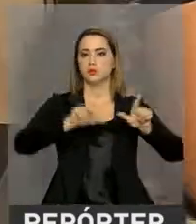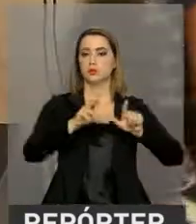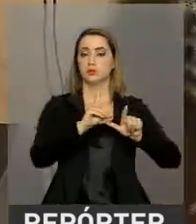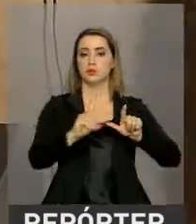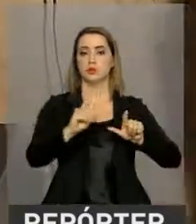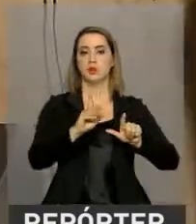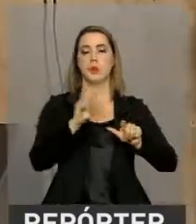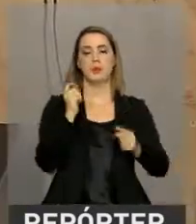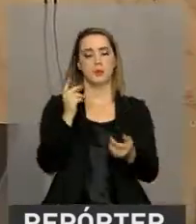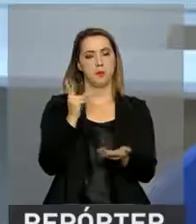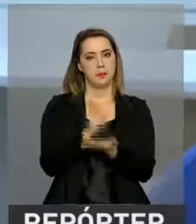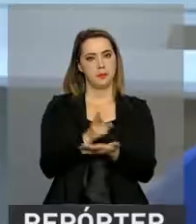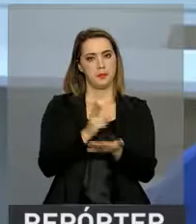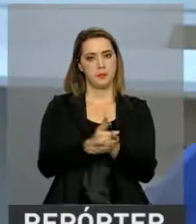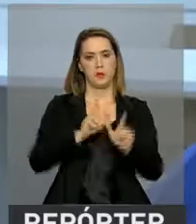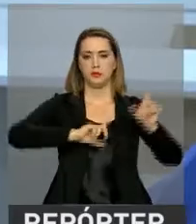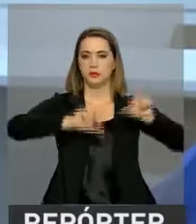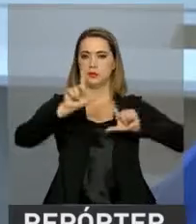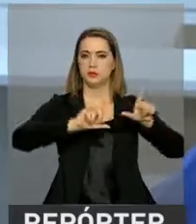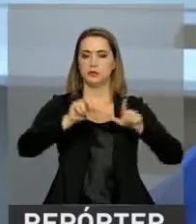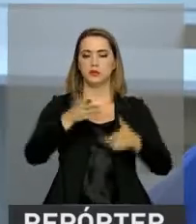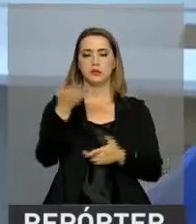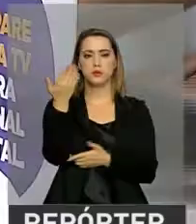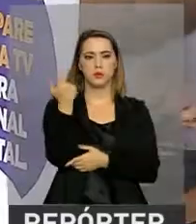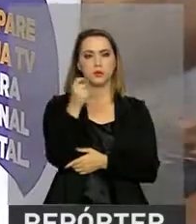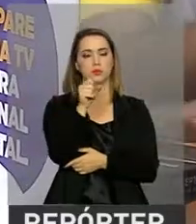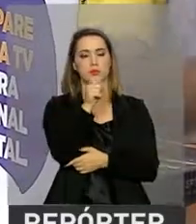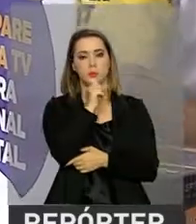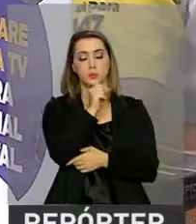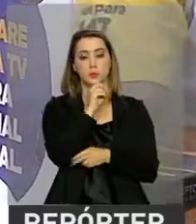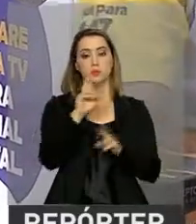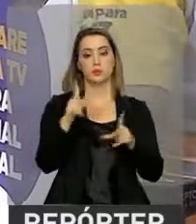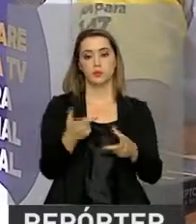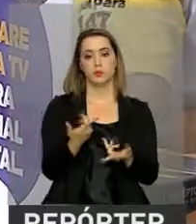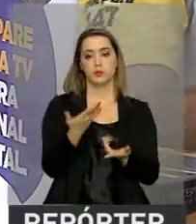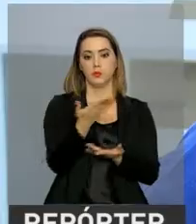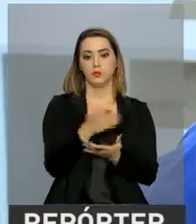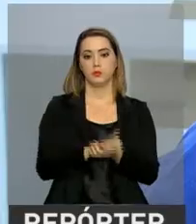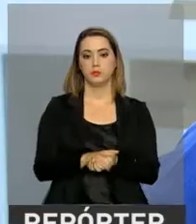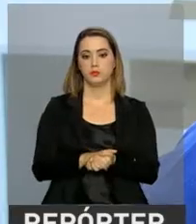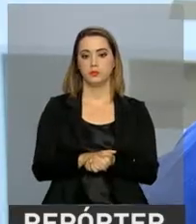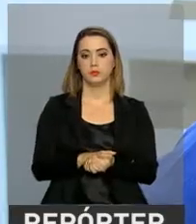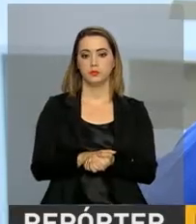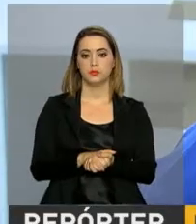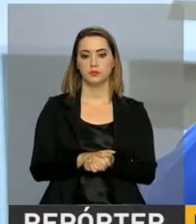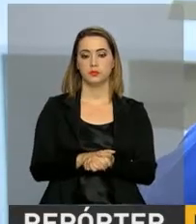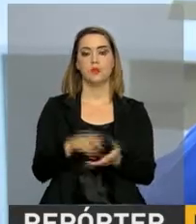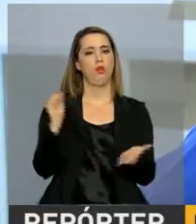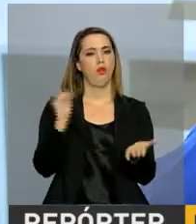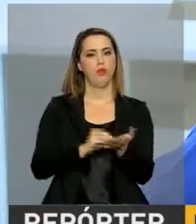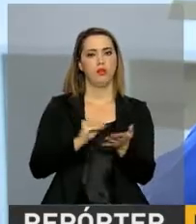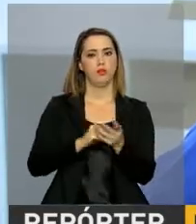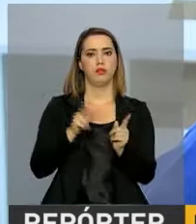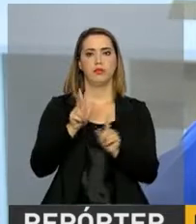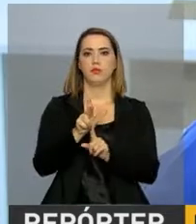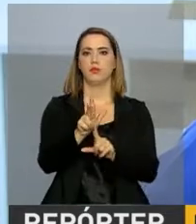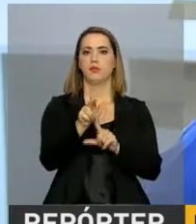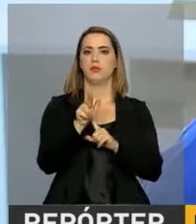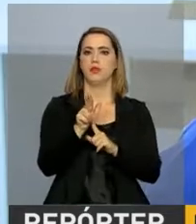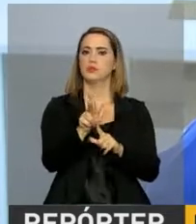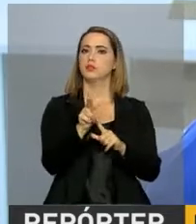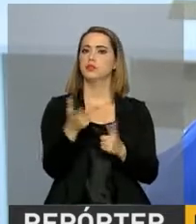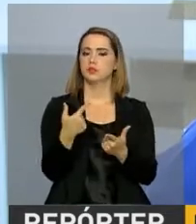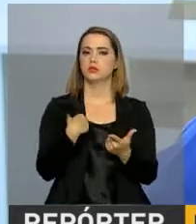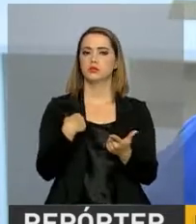televisores mais antigos renato deixou para buscar o kit no dia do desligamento centena fica feio né e com a terra